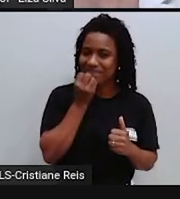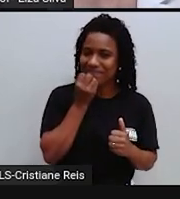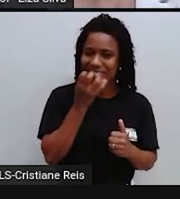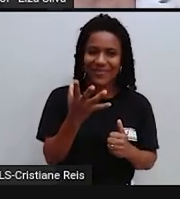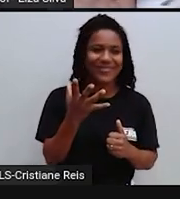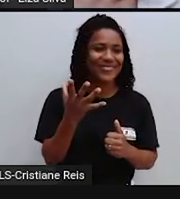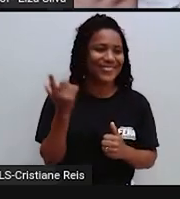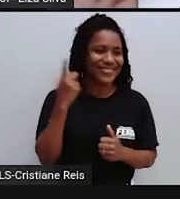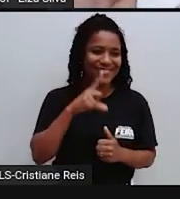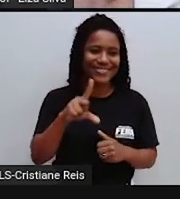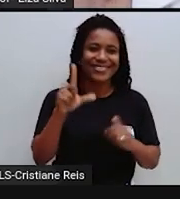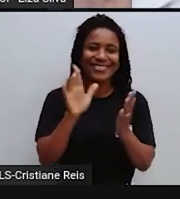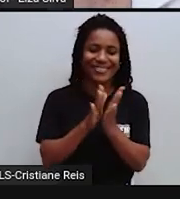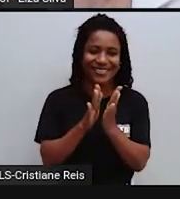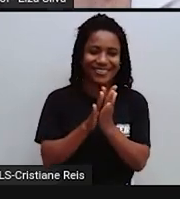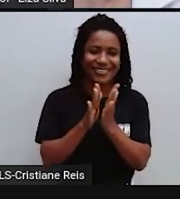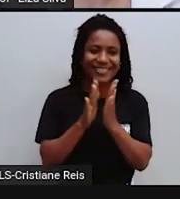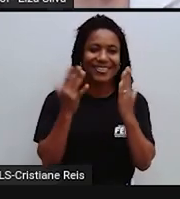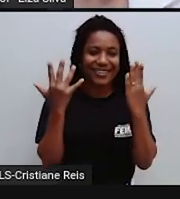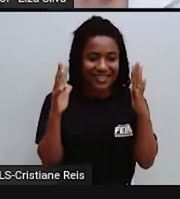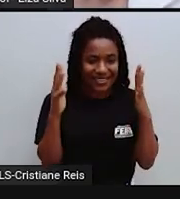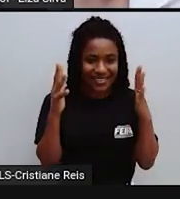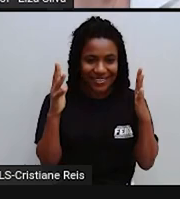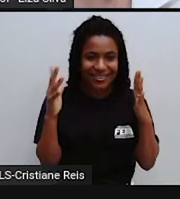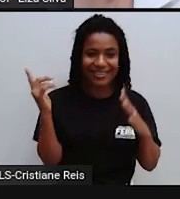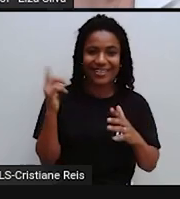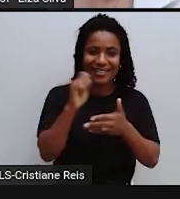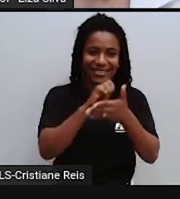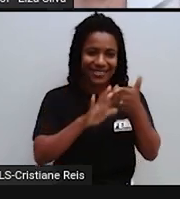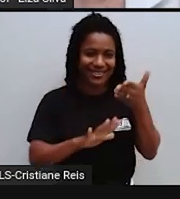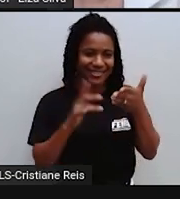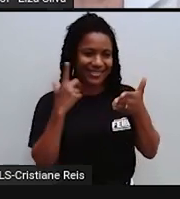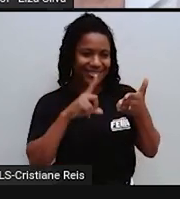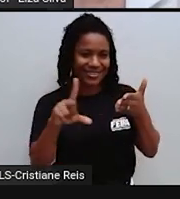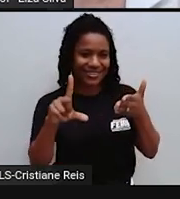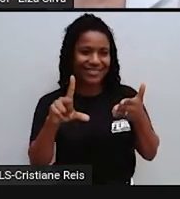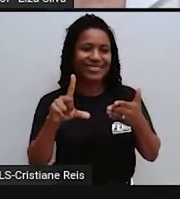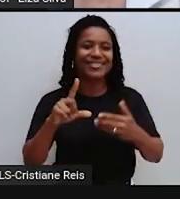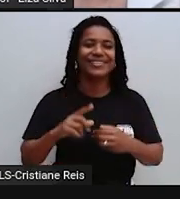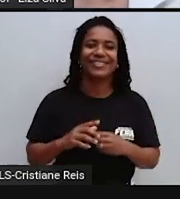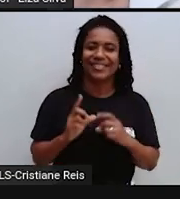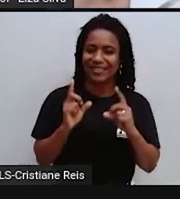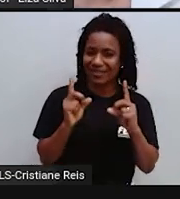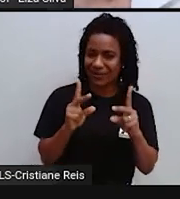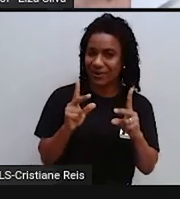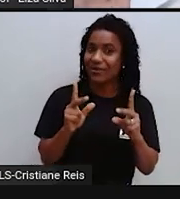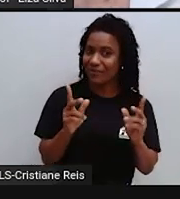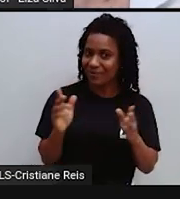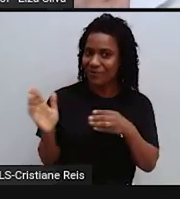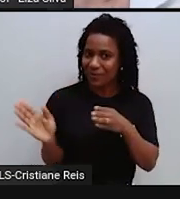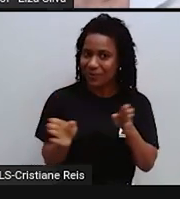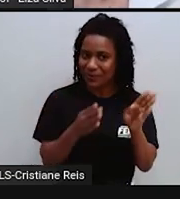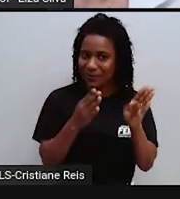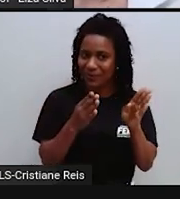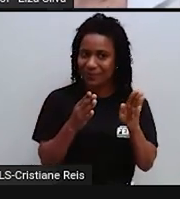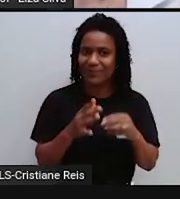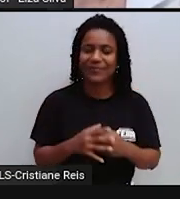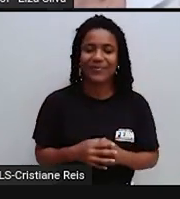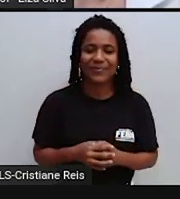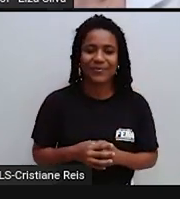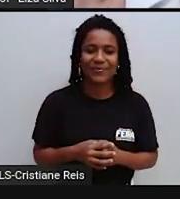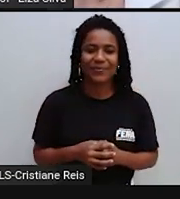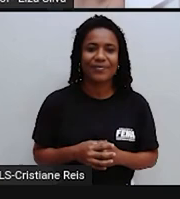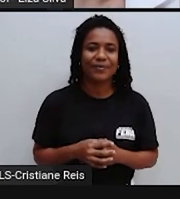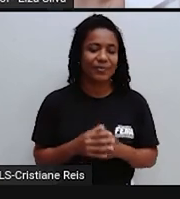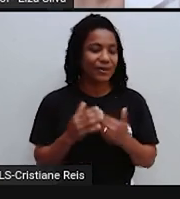Então, nós conseguimos realizar a atividade com sucesso. Ok? So, e now, é